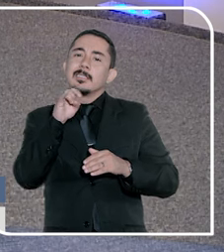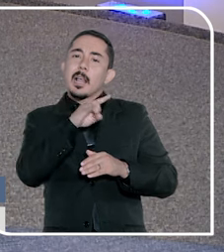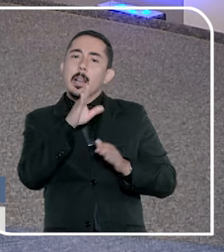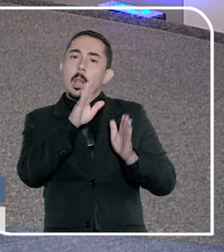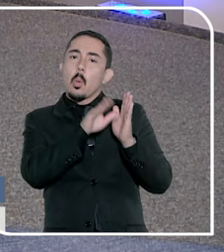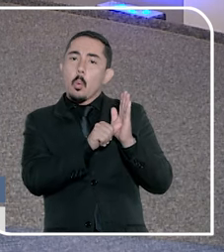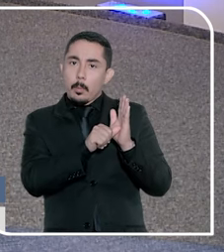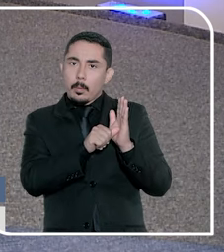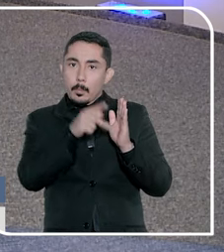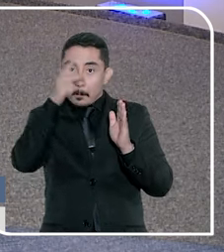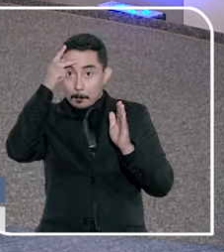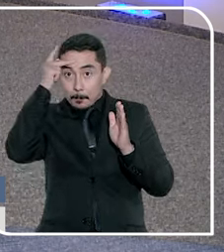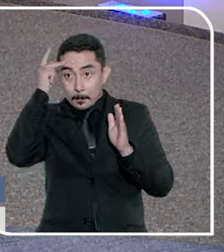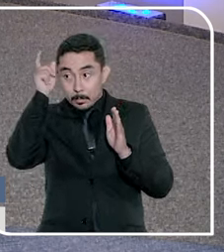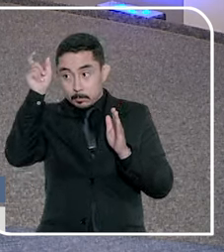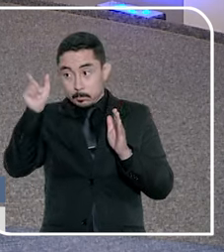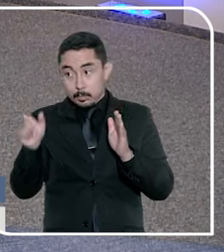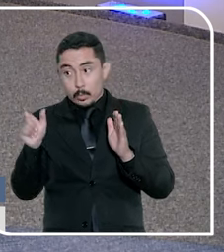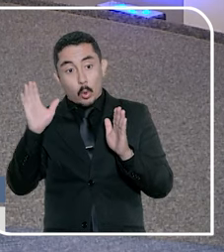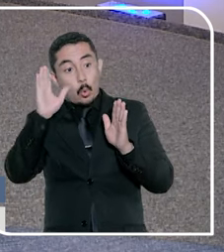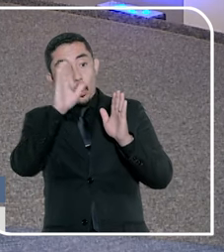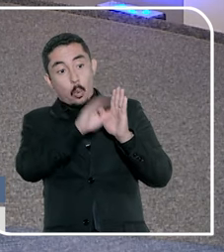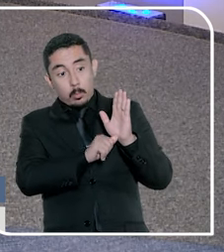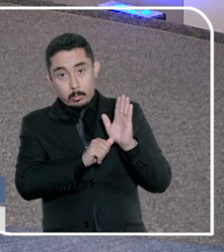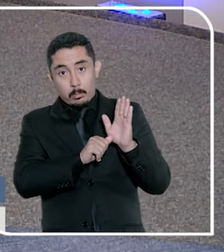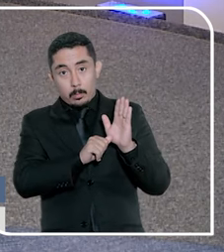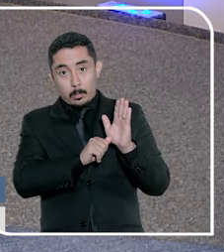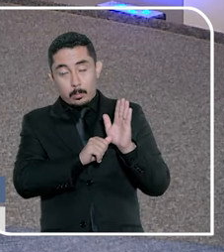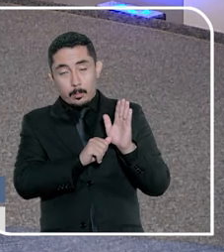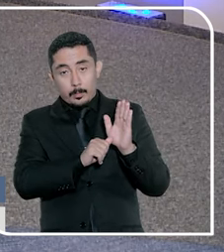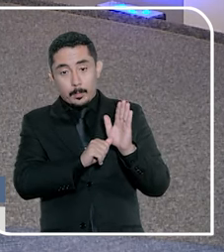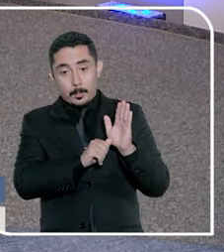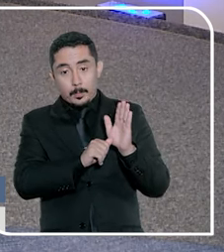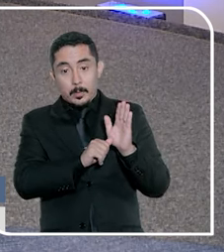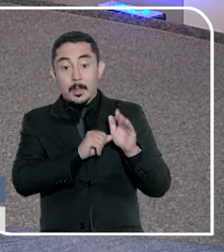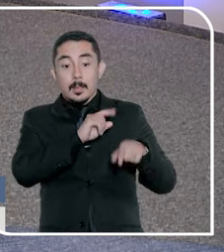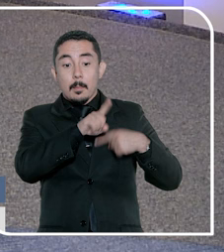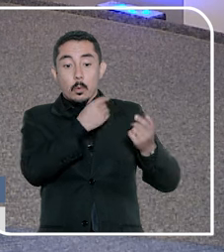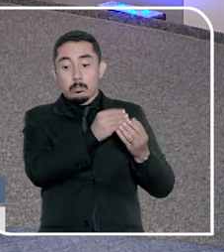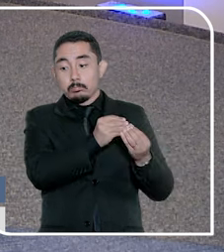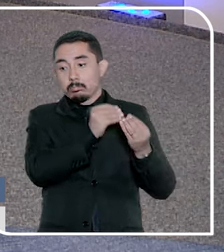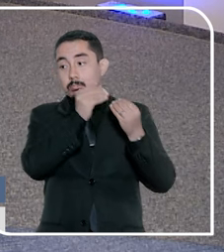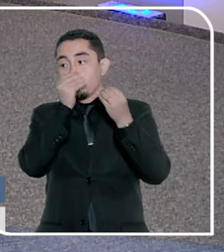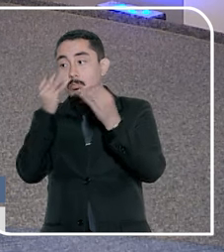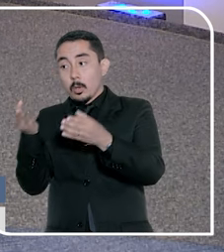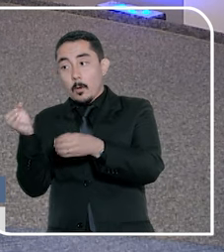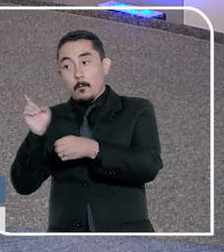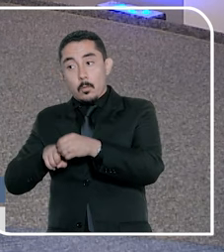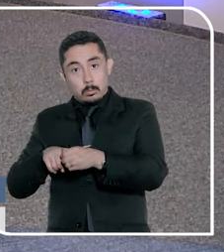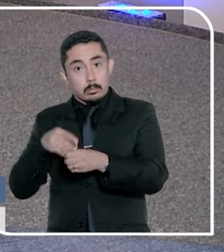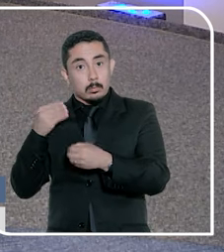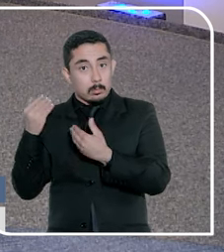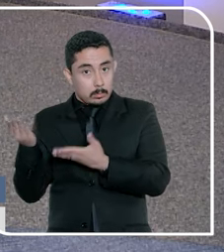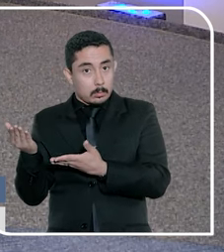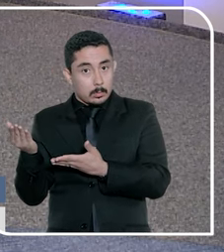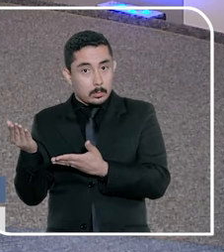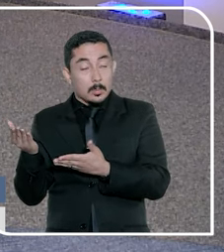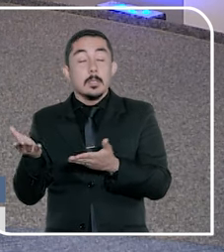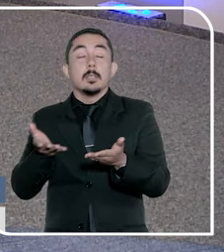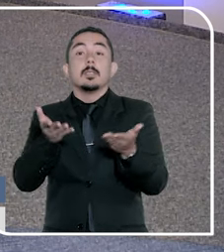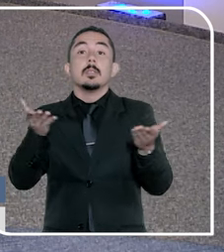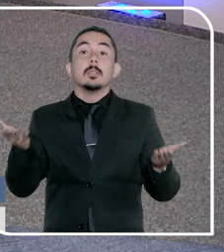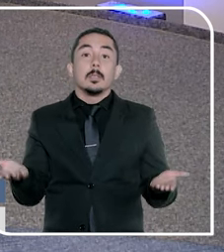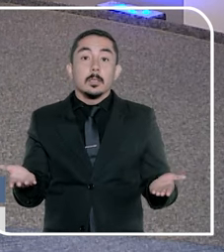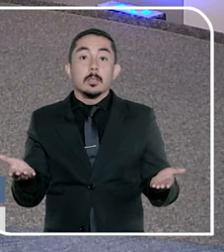praticou o ato subtraiu algum bem devolvê-lo imediatamente ao proprietário e aí aplica-se ou não